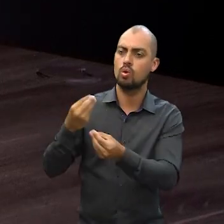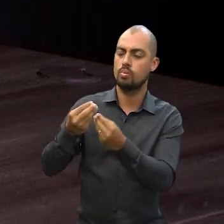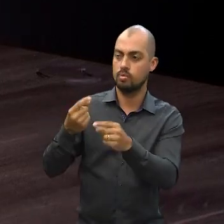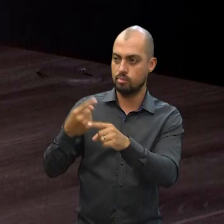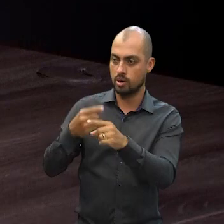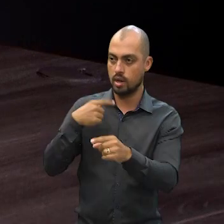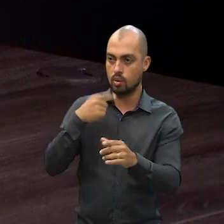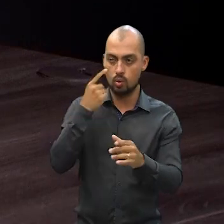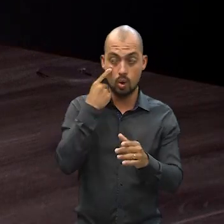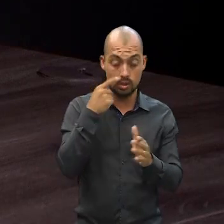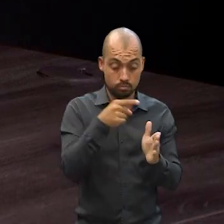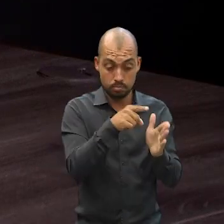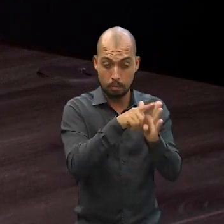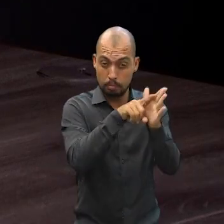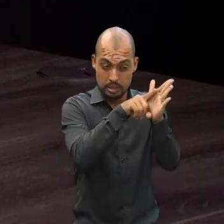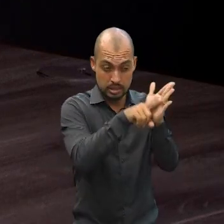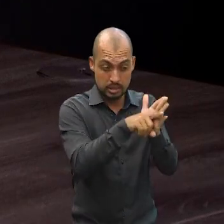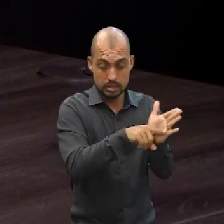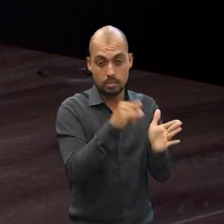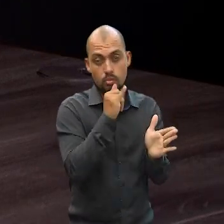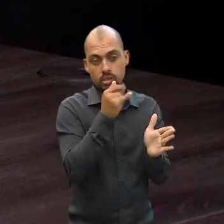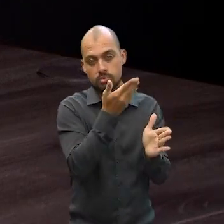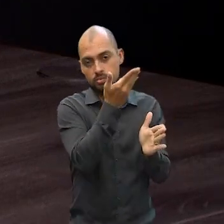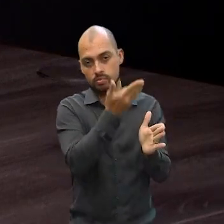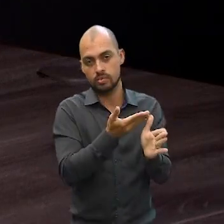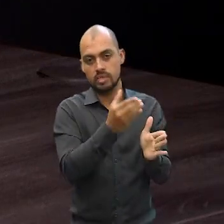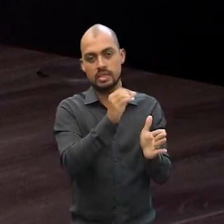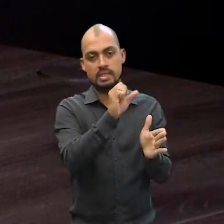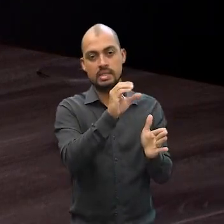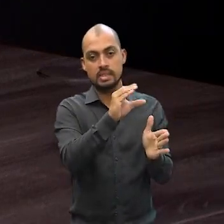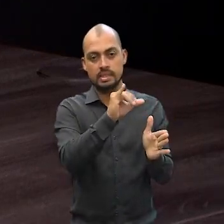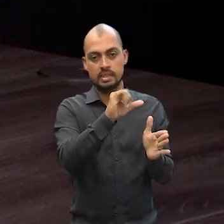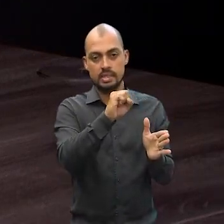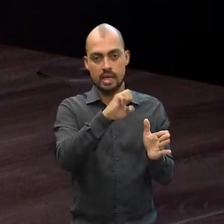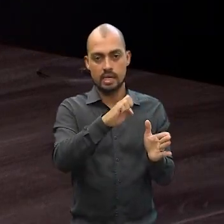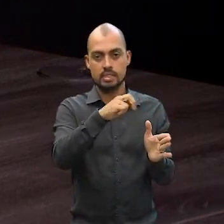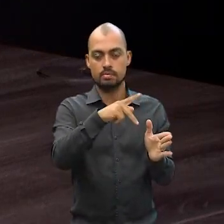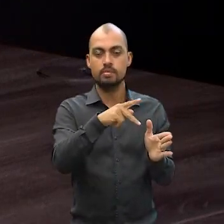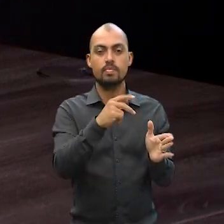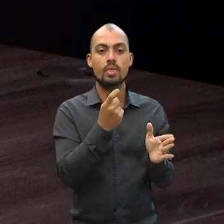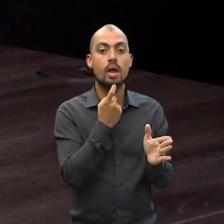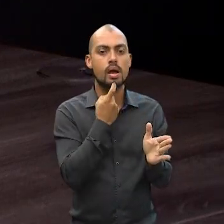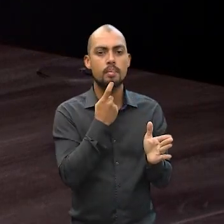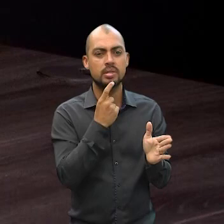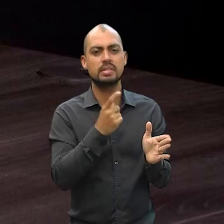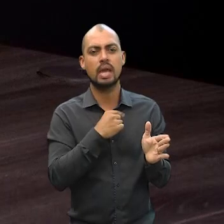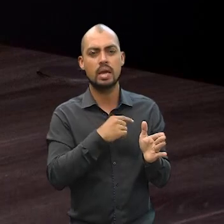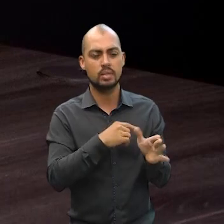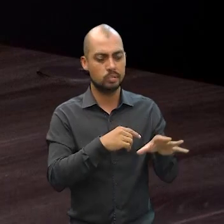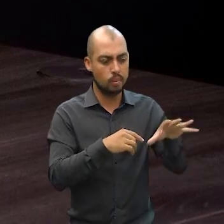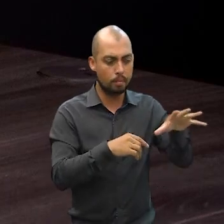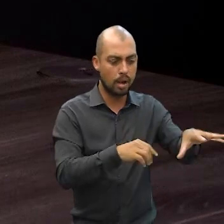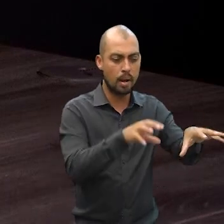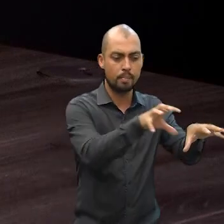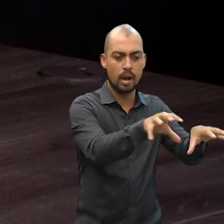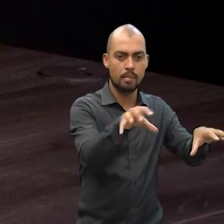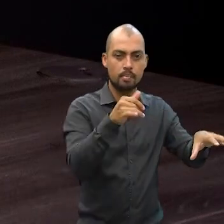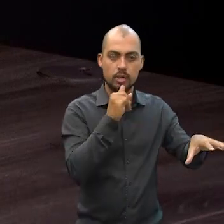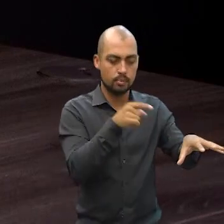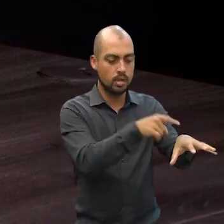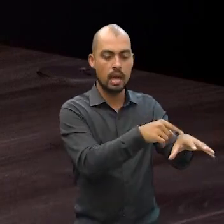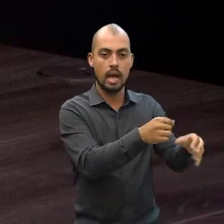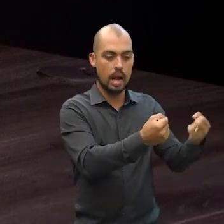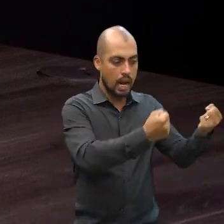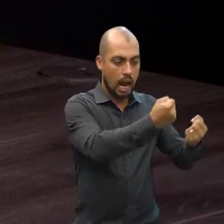as pesquisas, por exemplo, do Ciesp Campinas, a gente vê aí que alguns segmentos, por exemplo, o setor